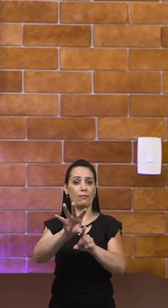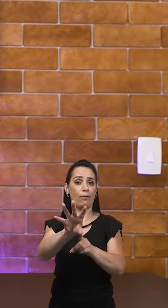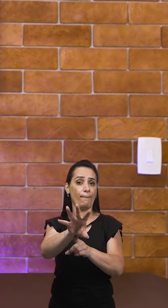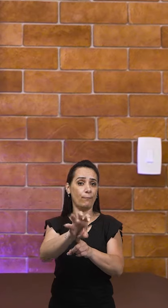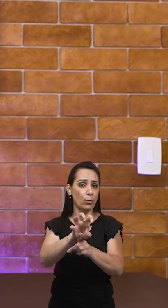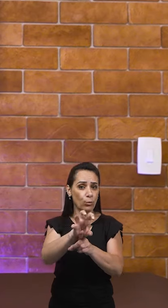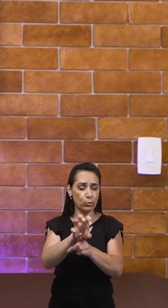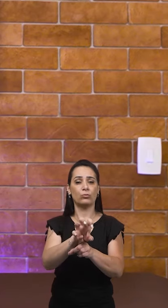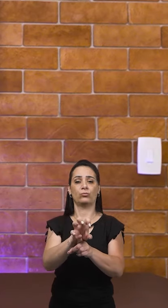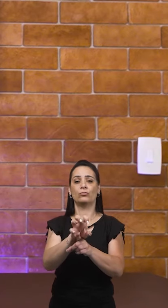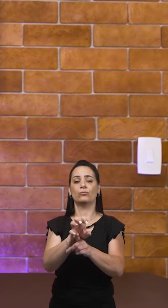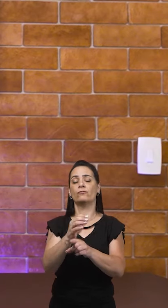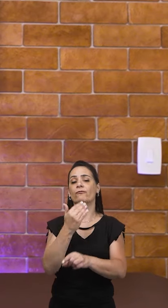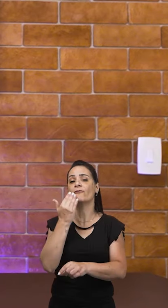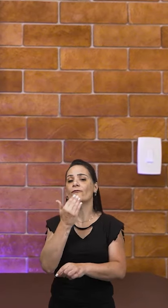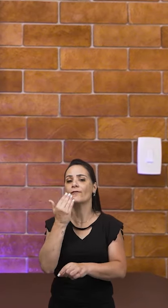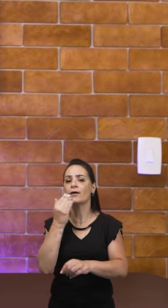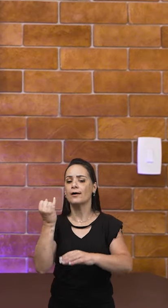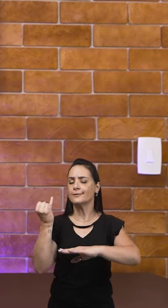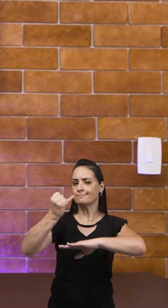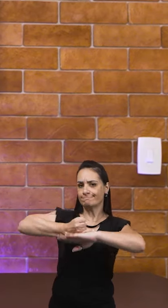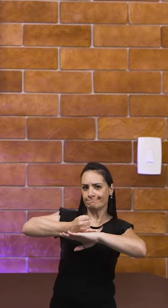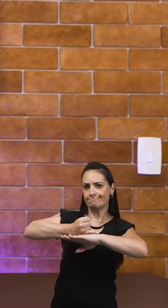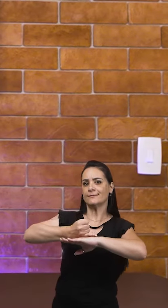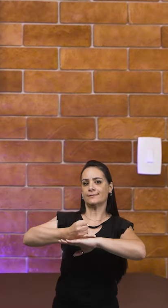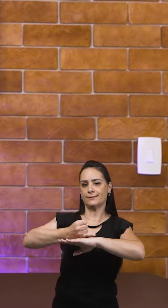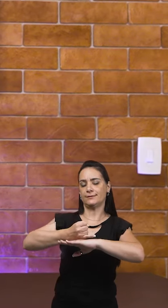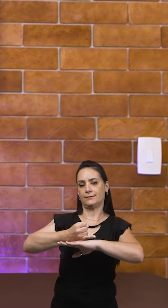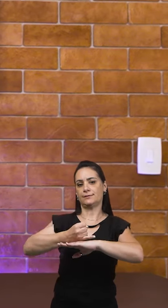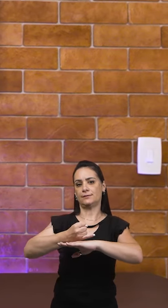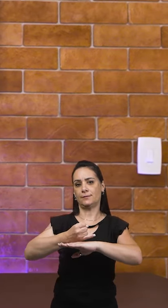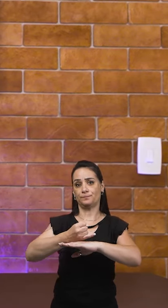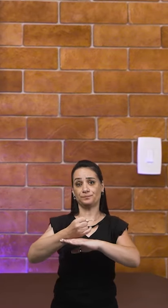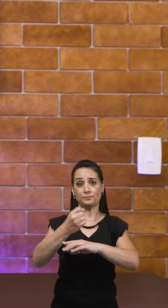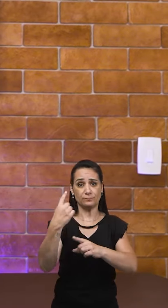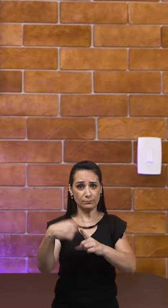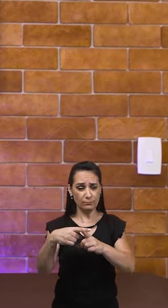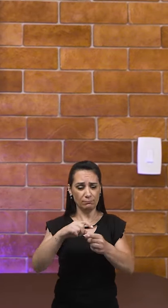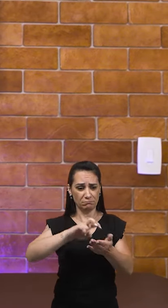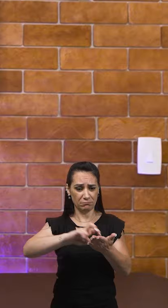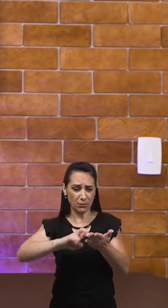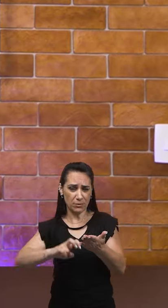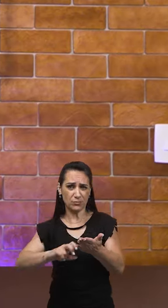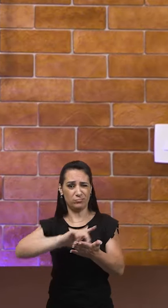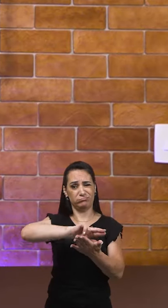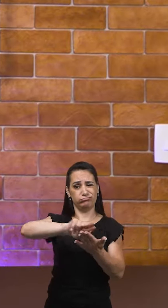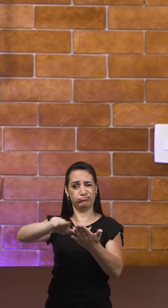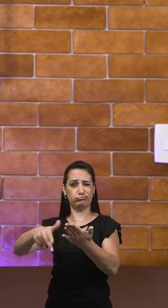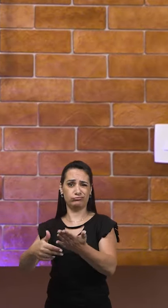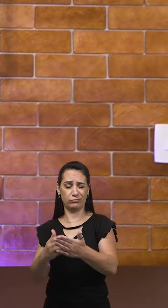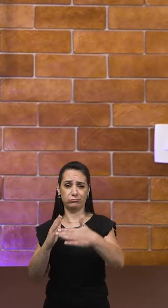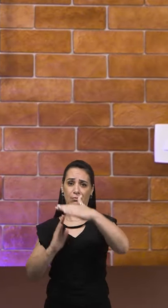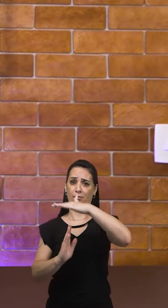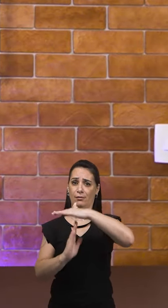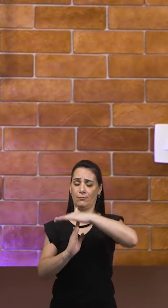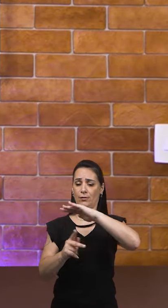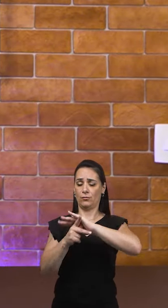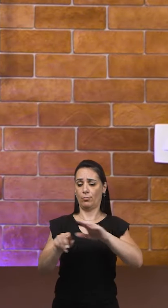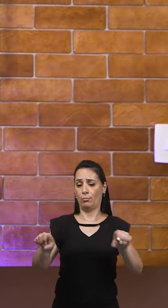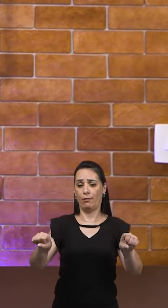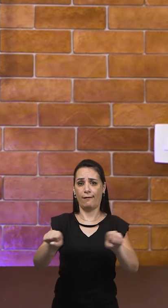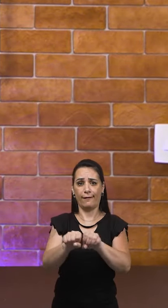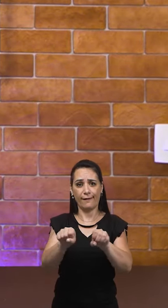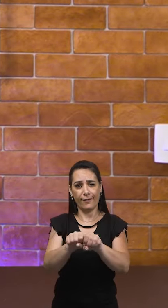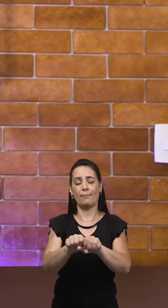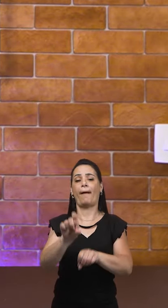Wi-Fi e Bluetooth facilita a implantação e a gestão de um grande número de impressoras, eliminando as limitações das